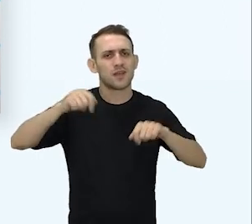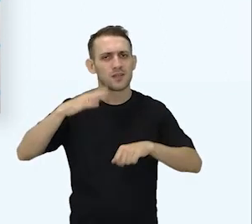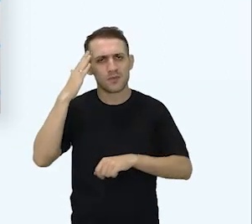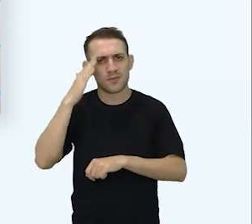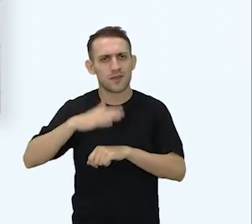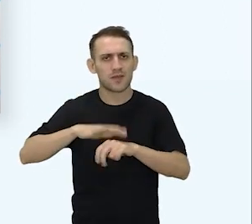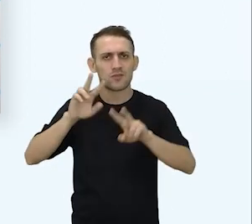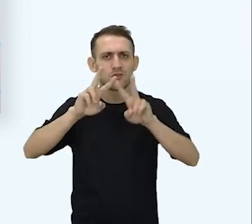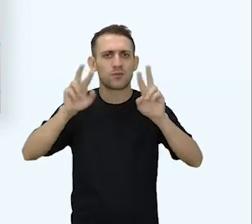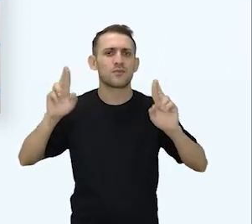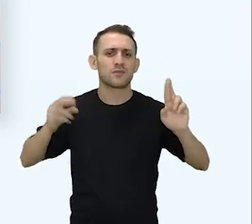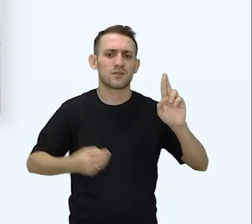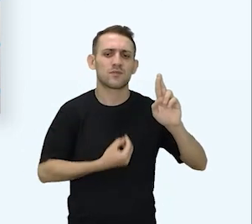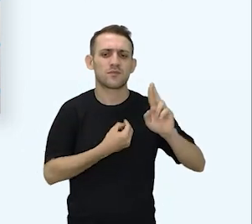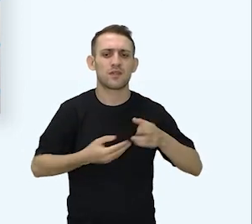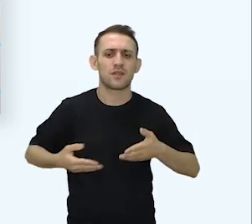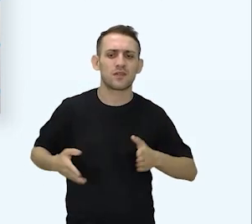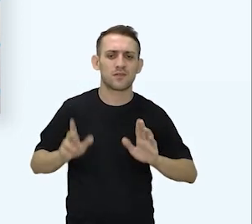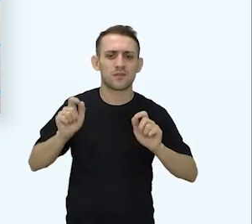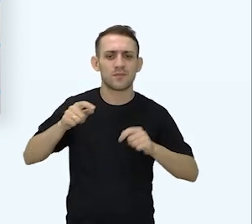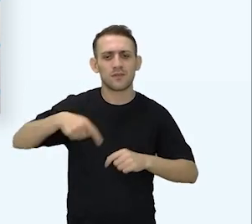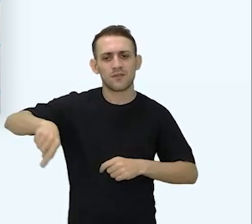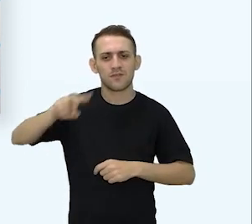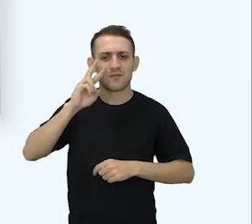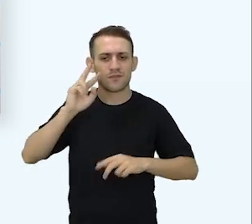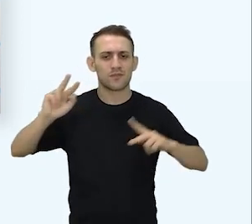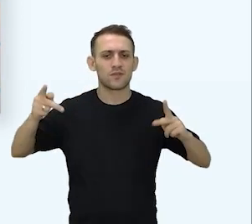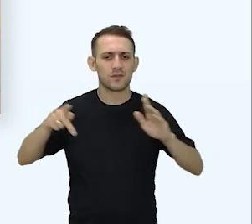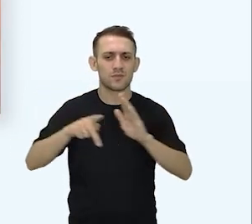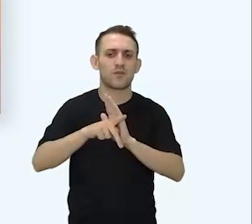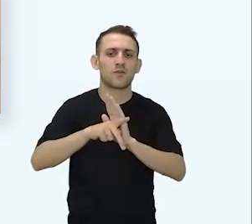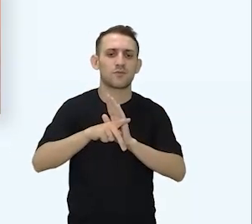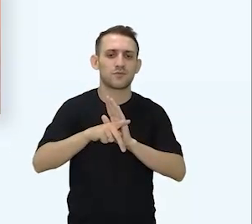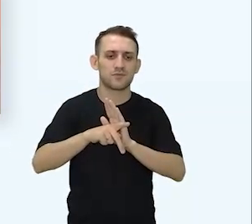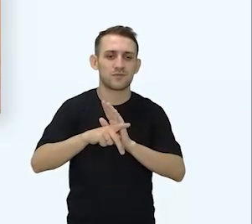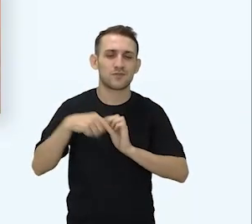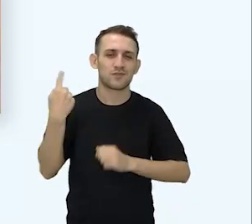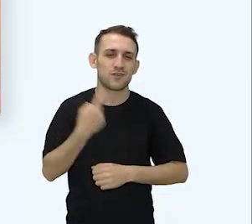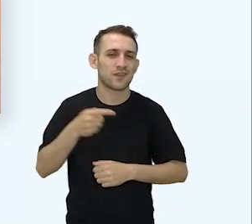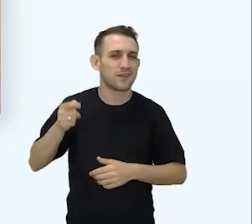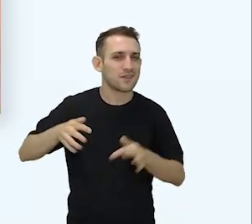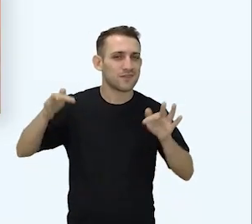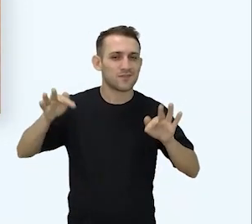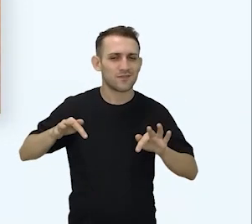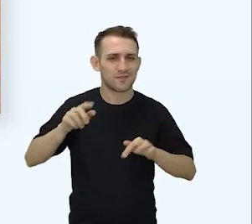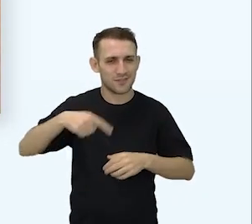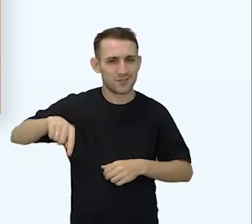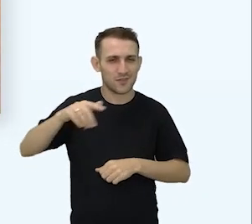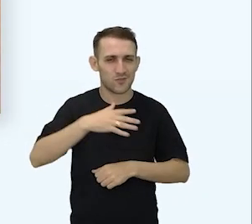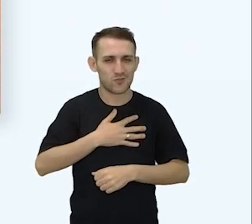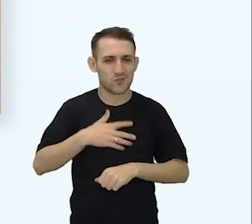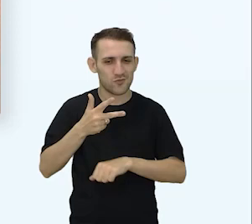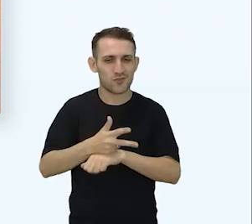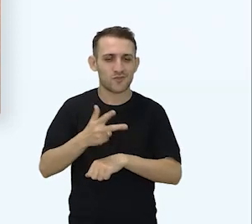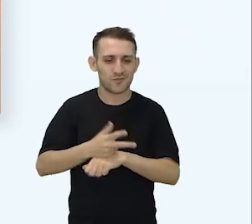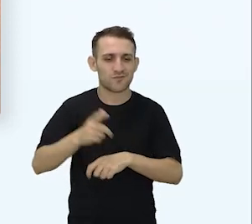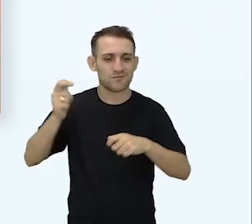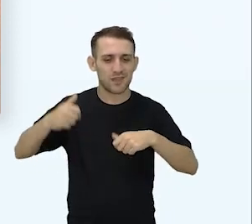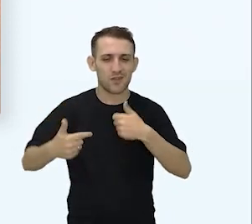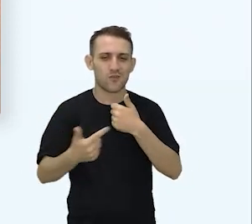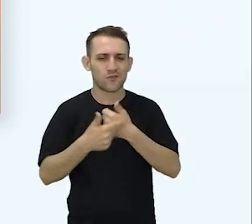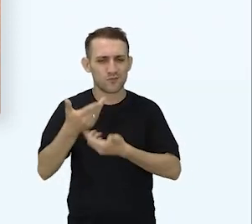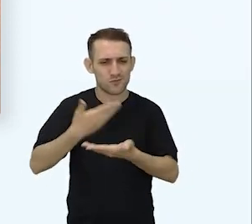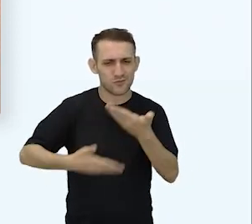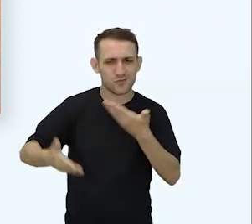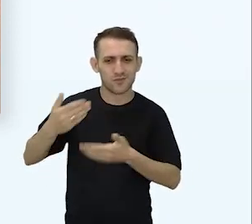a expectativa de vida ao nascer, veja os links na descrição. Ficamos por aqui. Gostou do vídeo? Então curta e compartilhe.